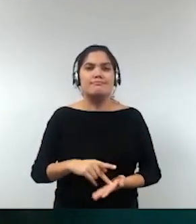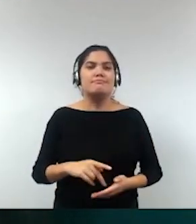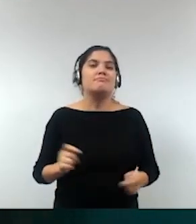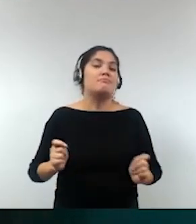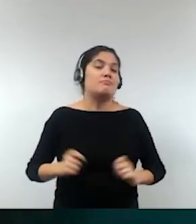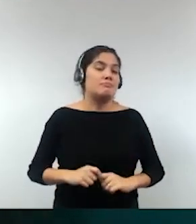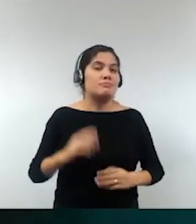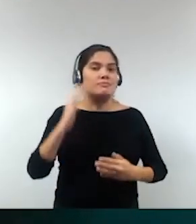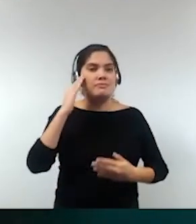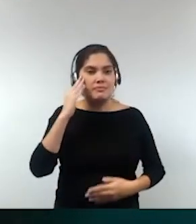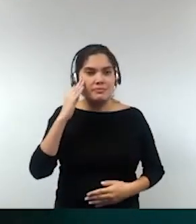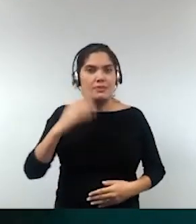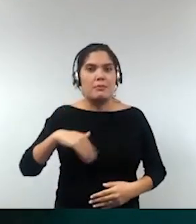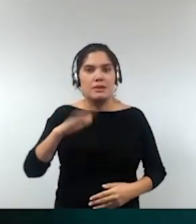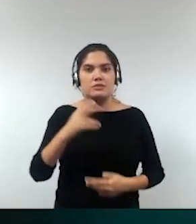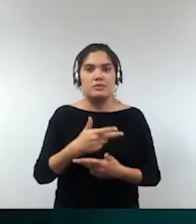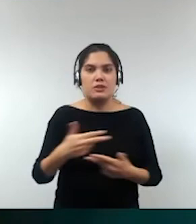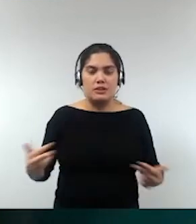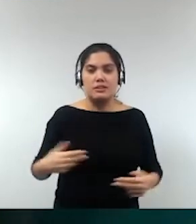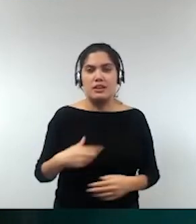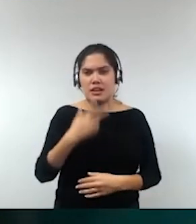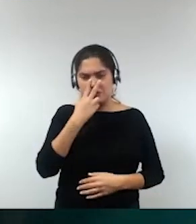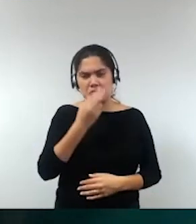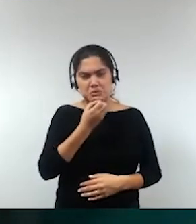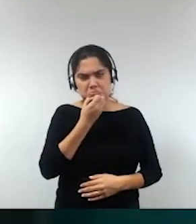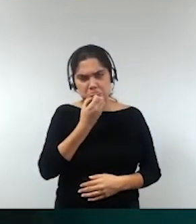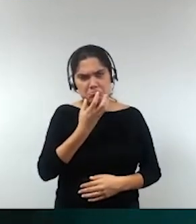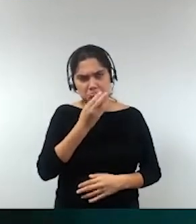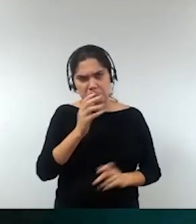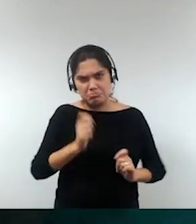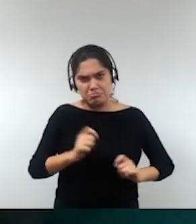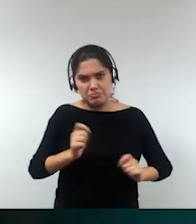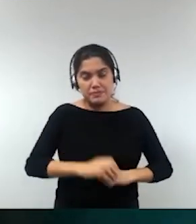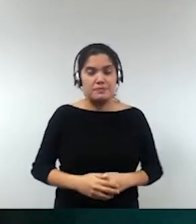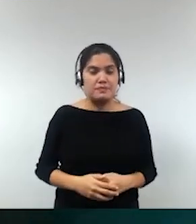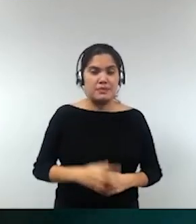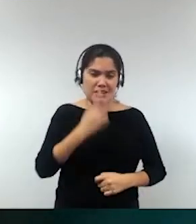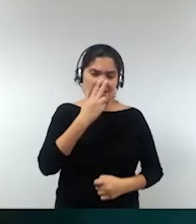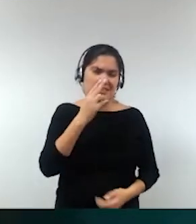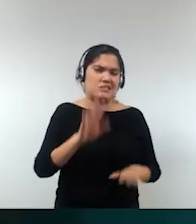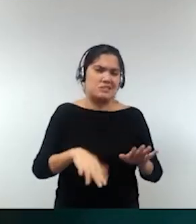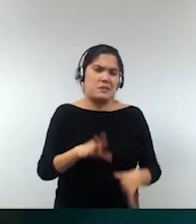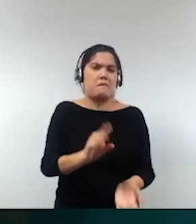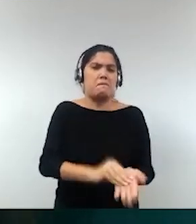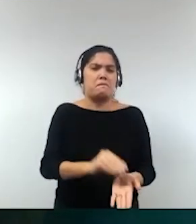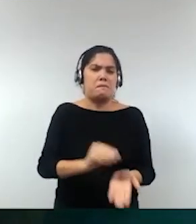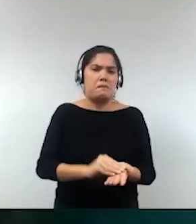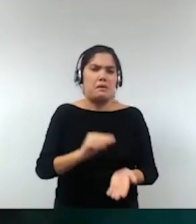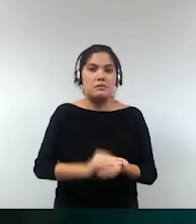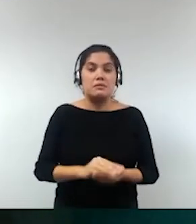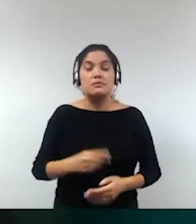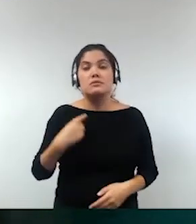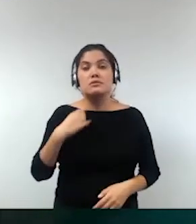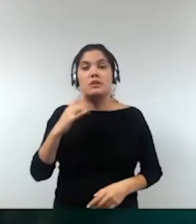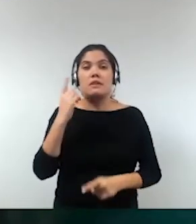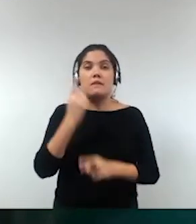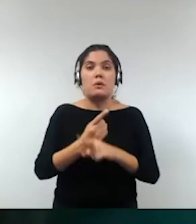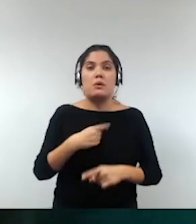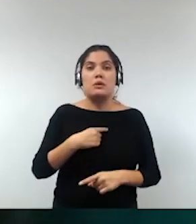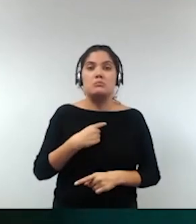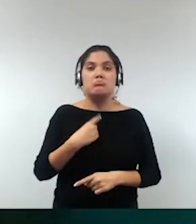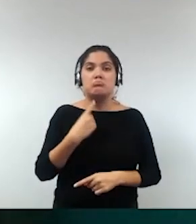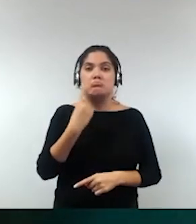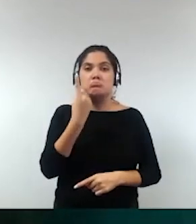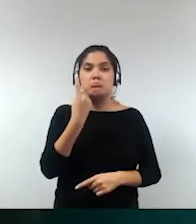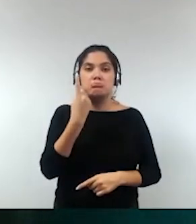fazer muito mais coisa, acho que está funcionando muito bem. Acho que faz falta um encontrozinho. Eu tive só em todo esse período, eu tive só